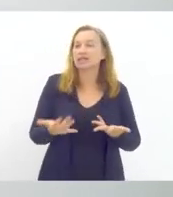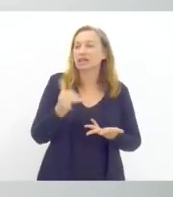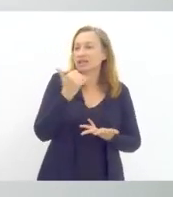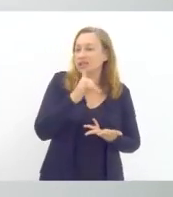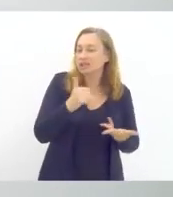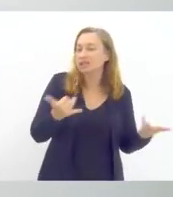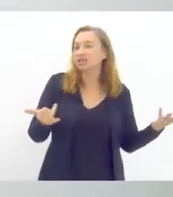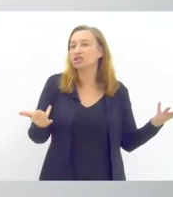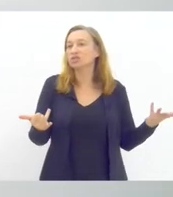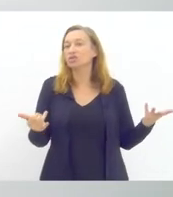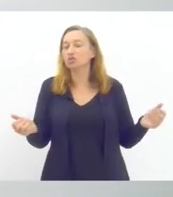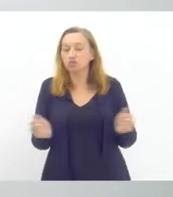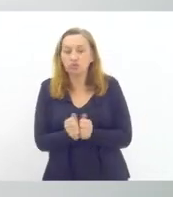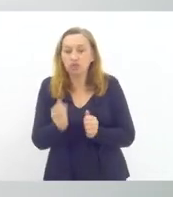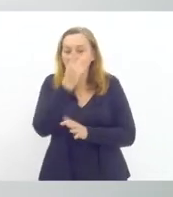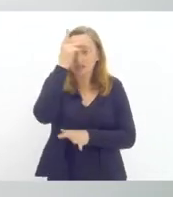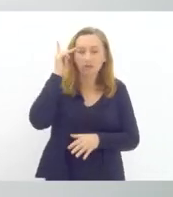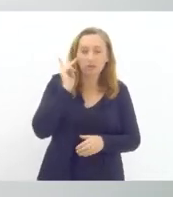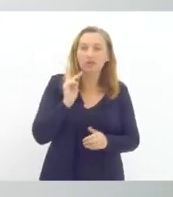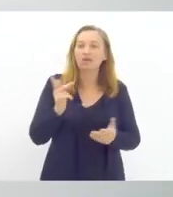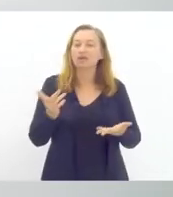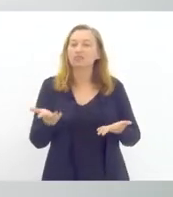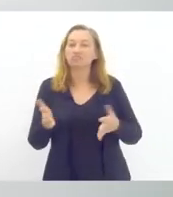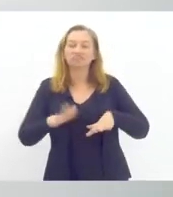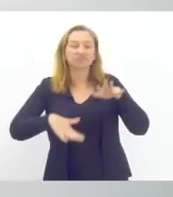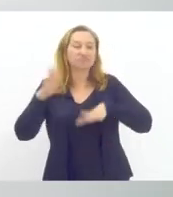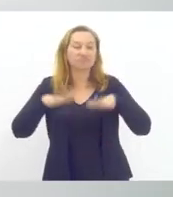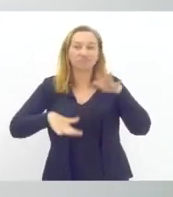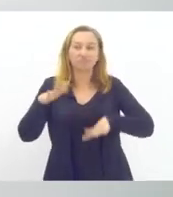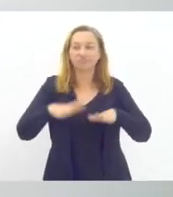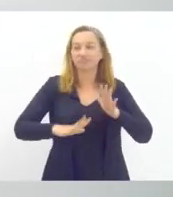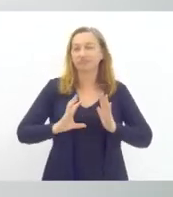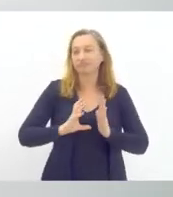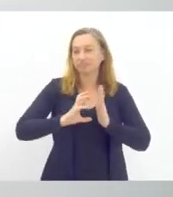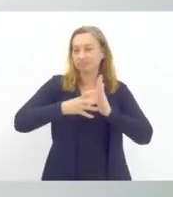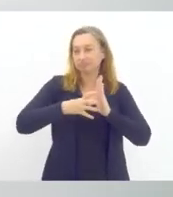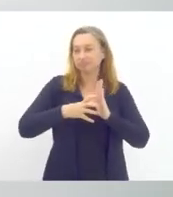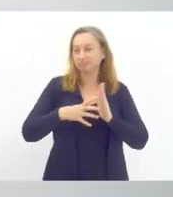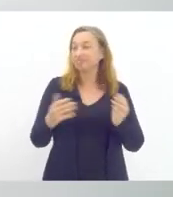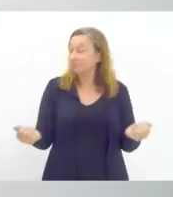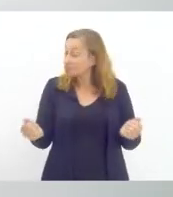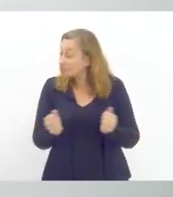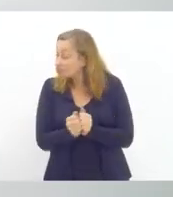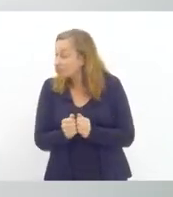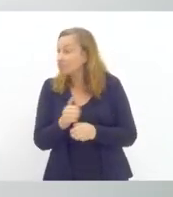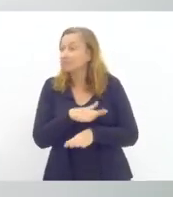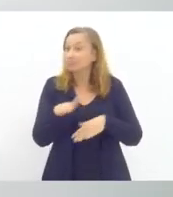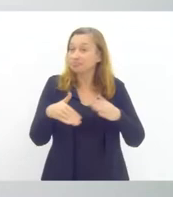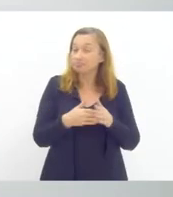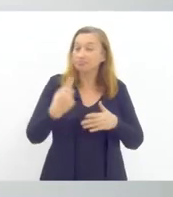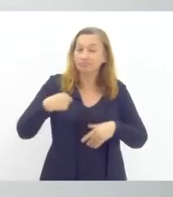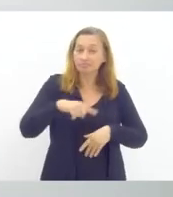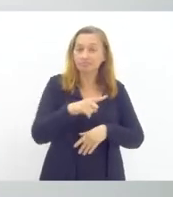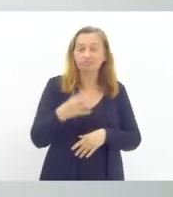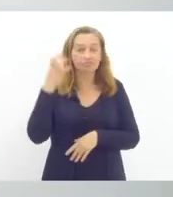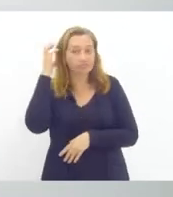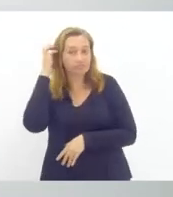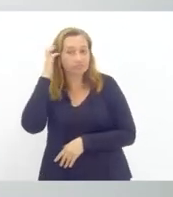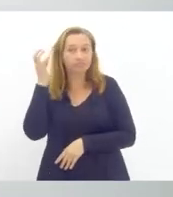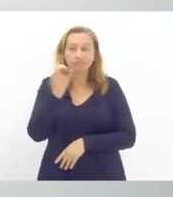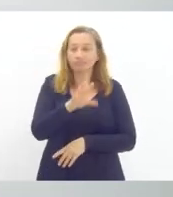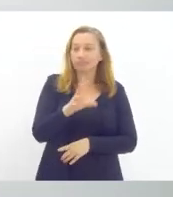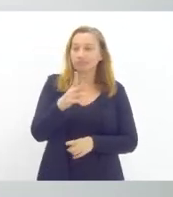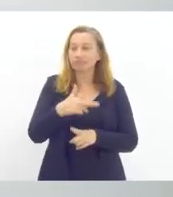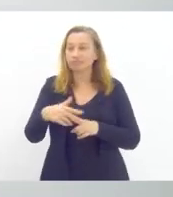juntando as pessoas agregando independente da coloração partidária ele leva todo mundo para dentro da Rádio ele diz que só